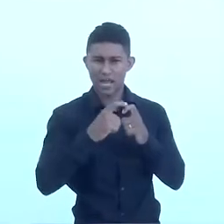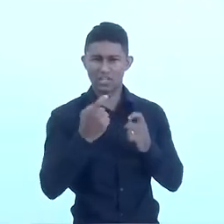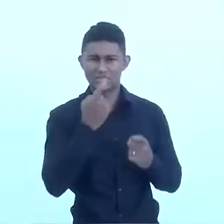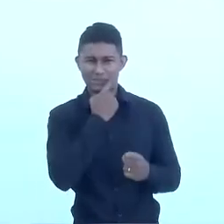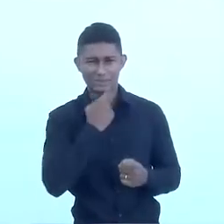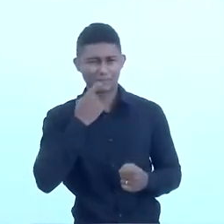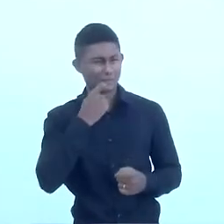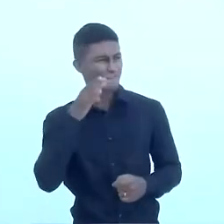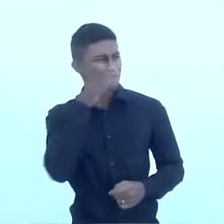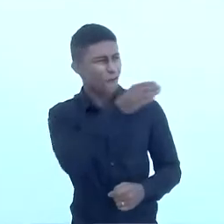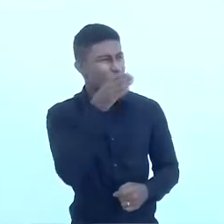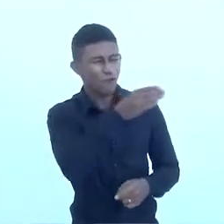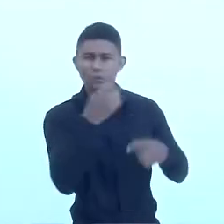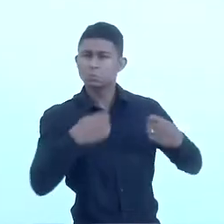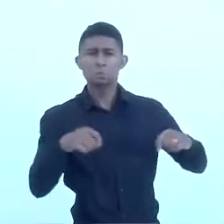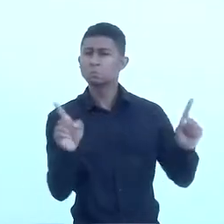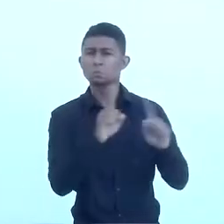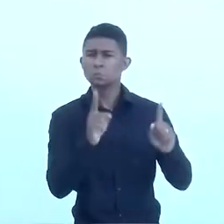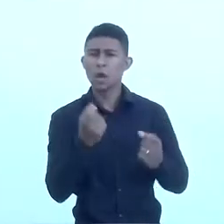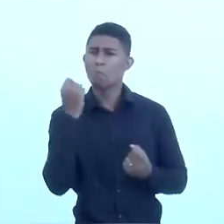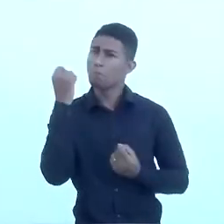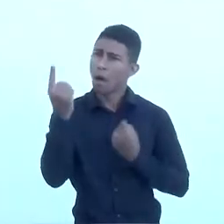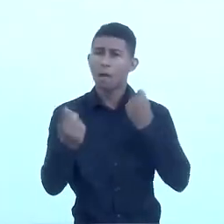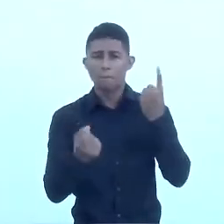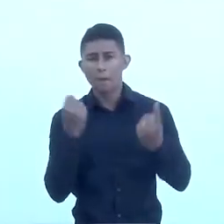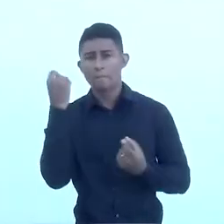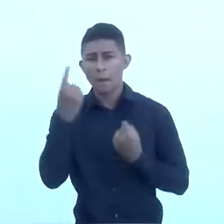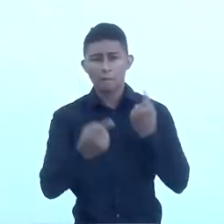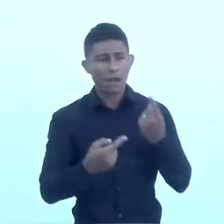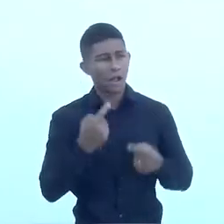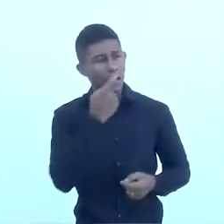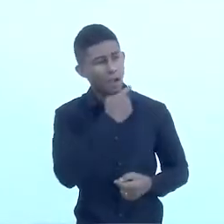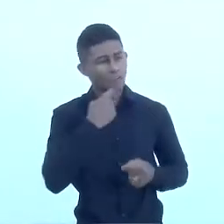com dentista, assim. Eu vou a dentista para fazer revisão e